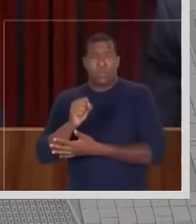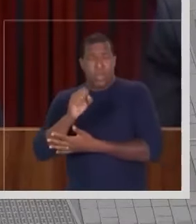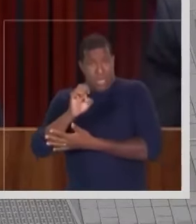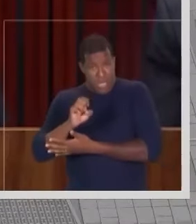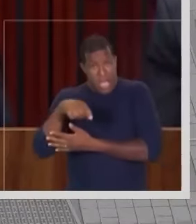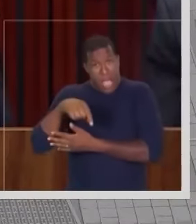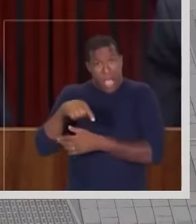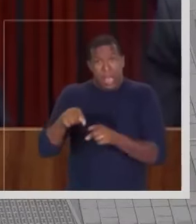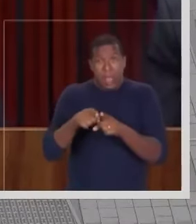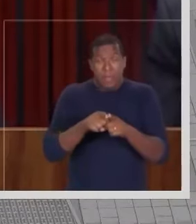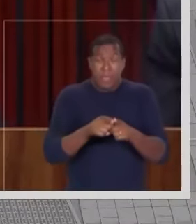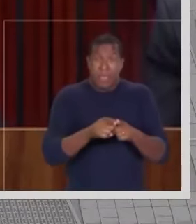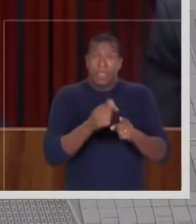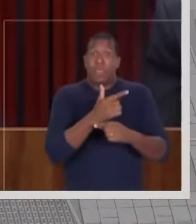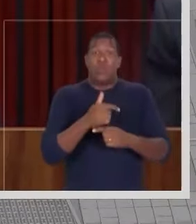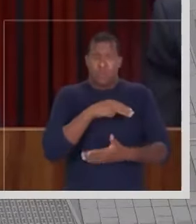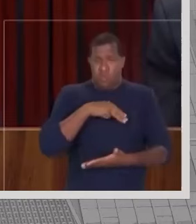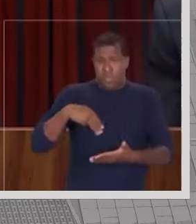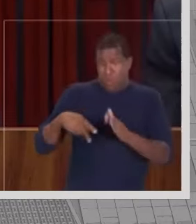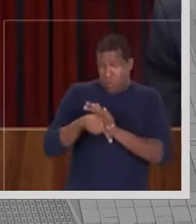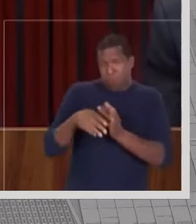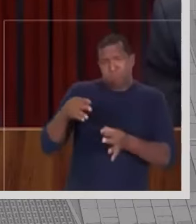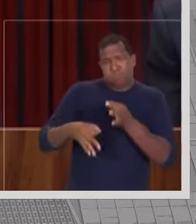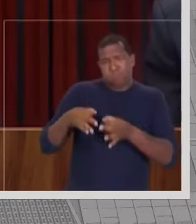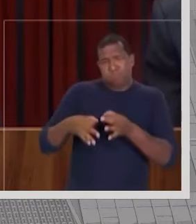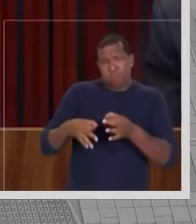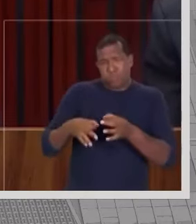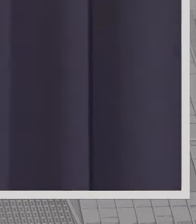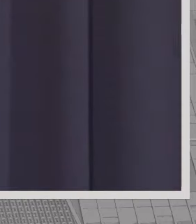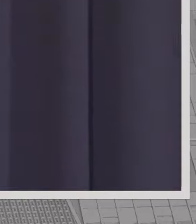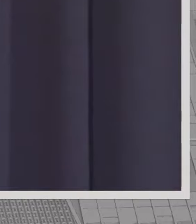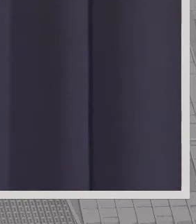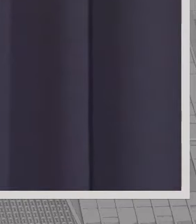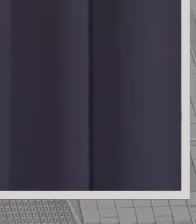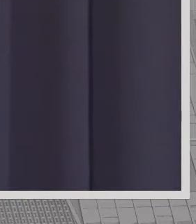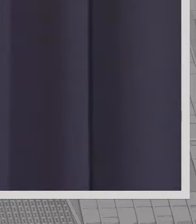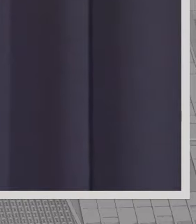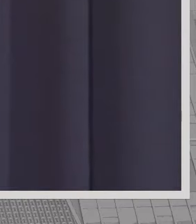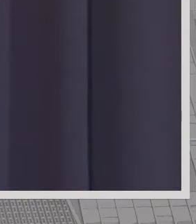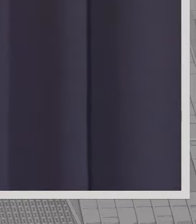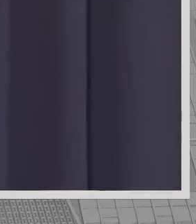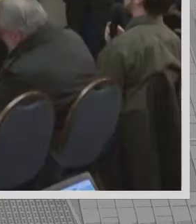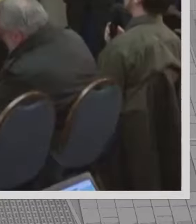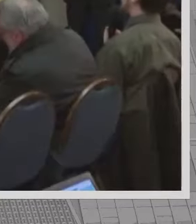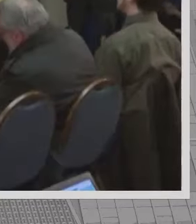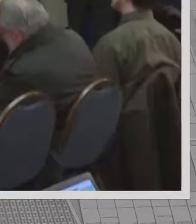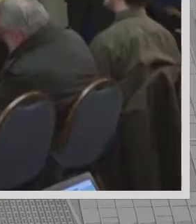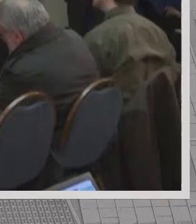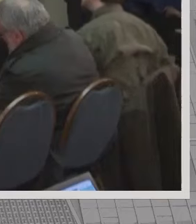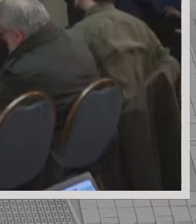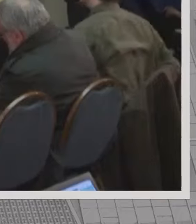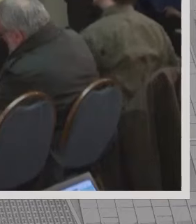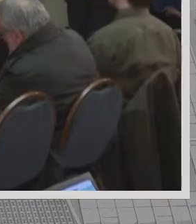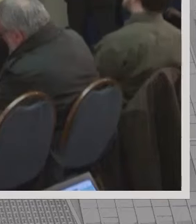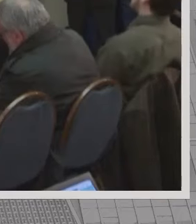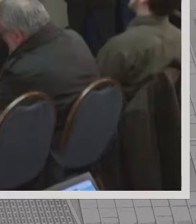avaliação que se faz é que há grupos bem distintos dentro, tanto da Câmara quanto no Senado. Lá na Câmara a gente viu nos